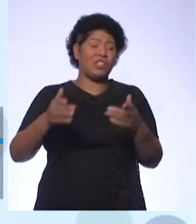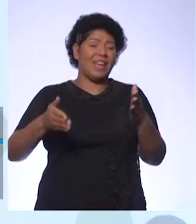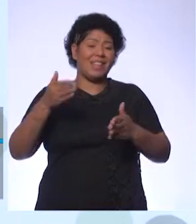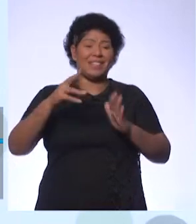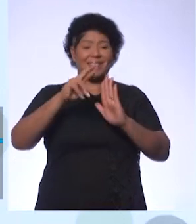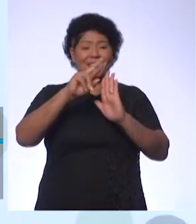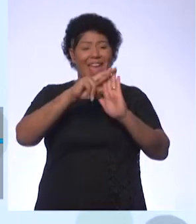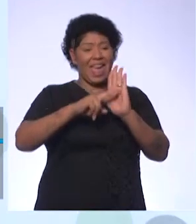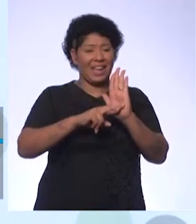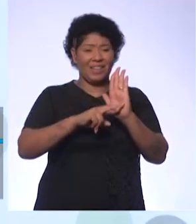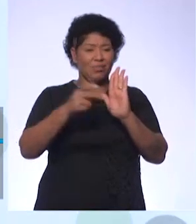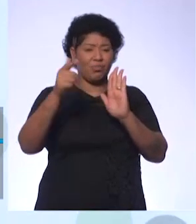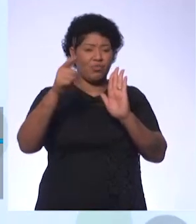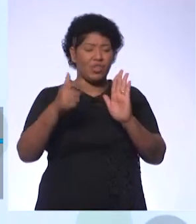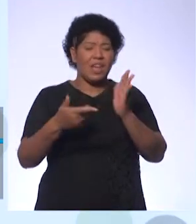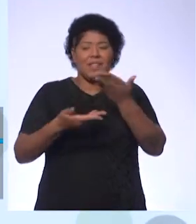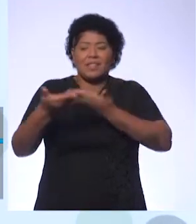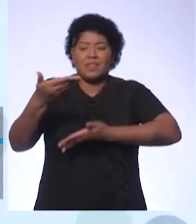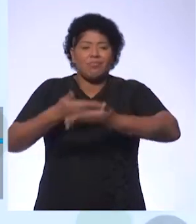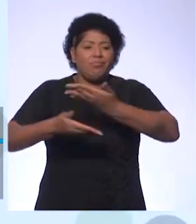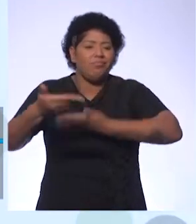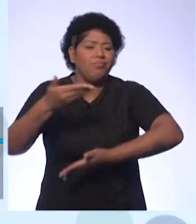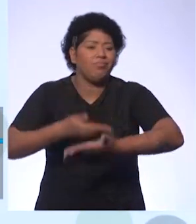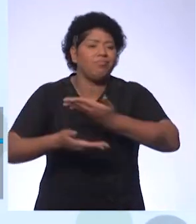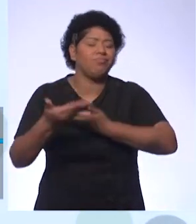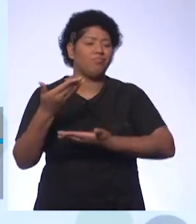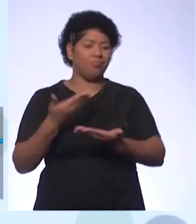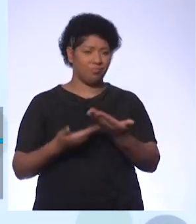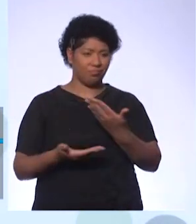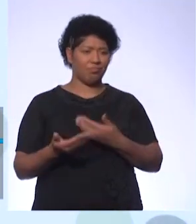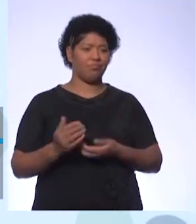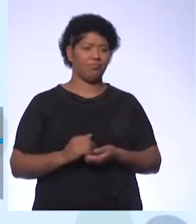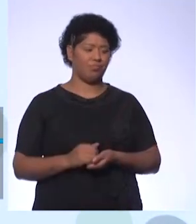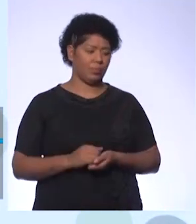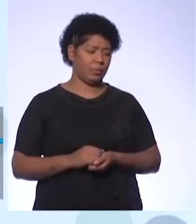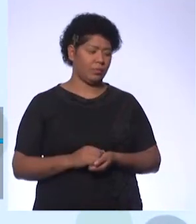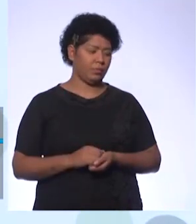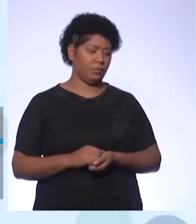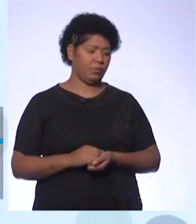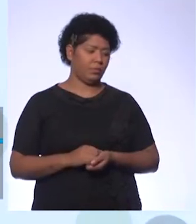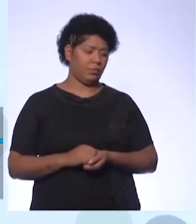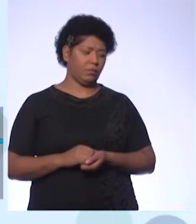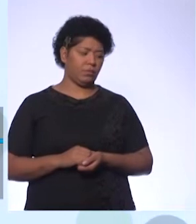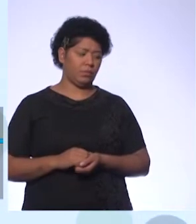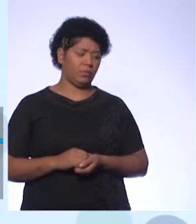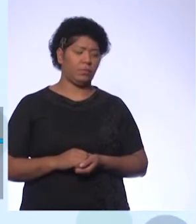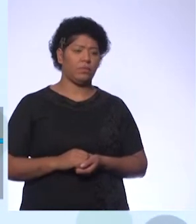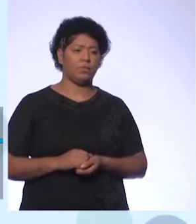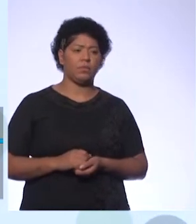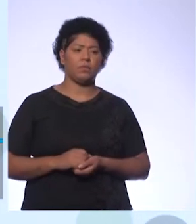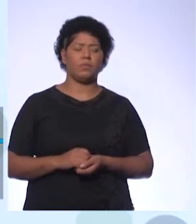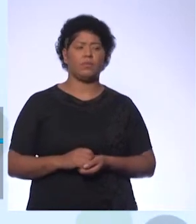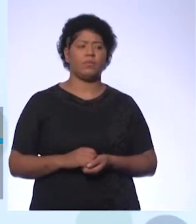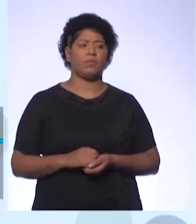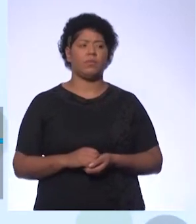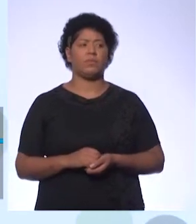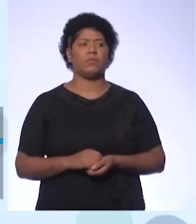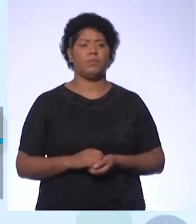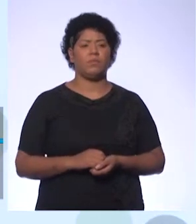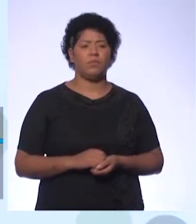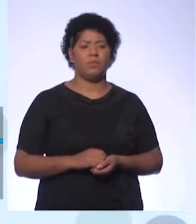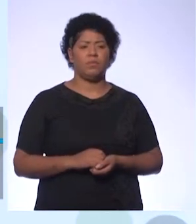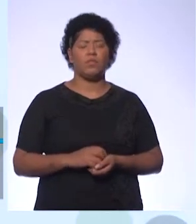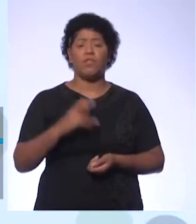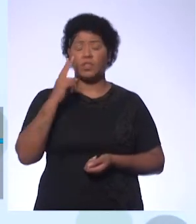essa alteração aí dos meios de produção, ela muda a vida do trabalhador. Ela muda a vida, né, dessa pessoa que está... dessa